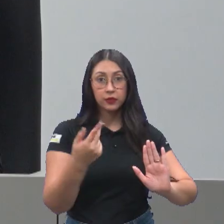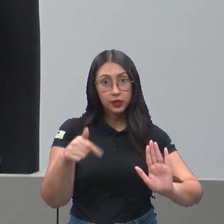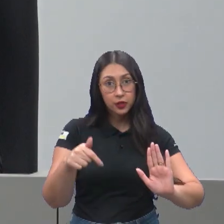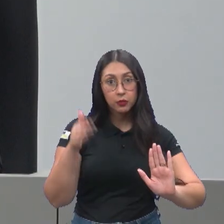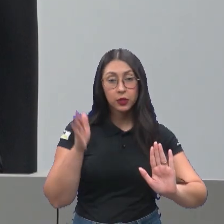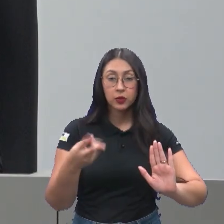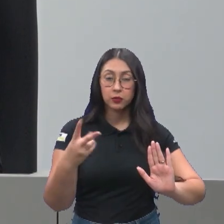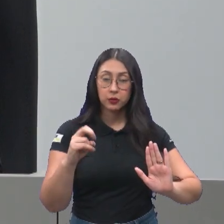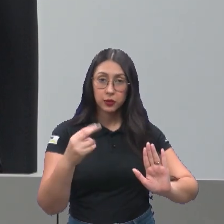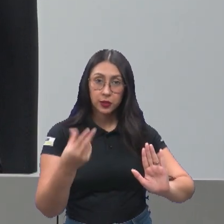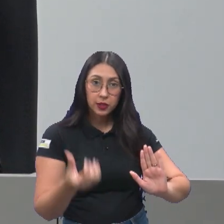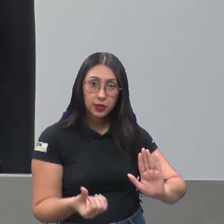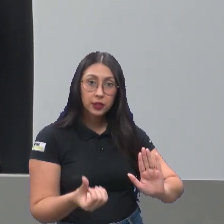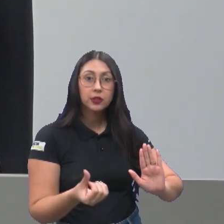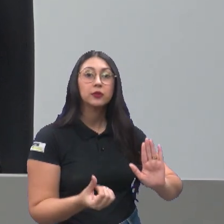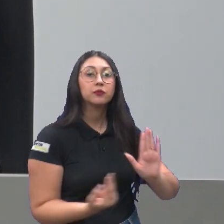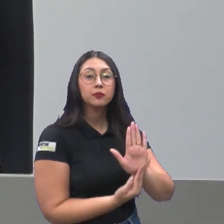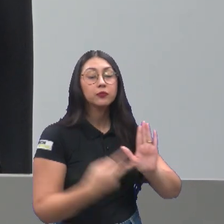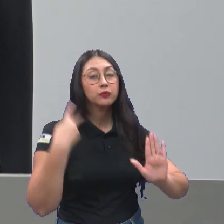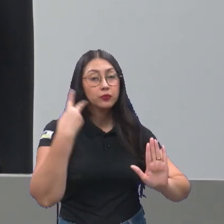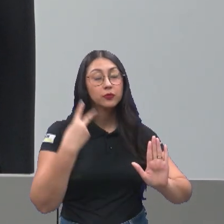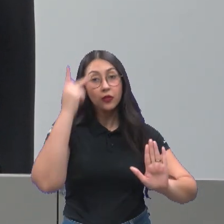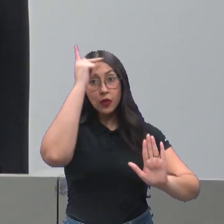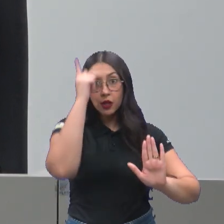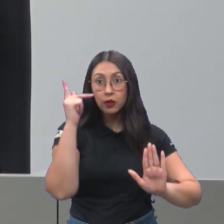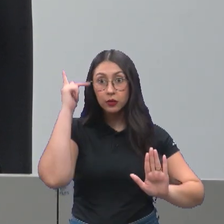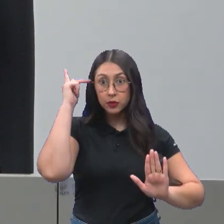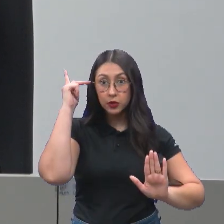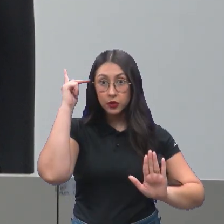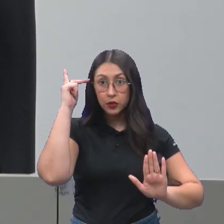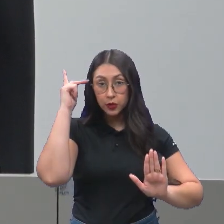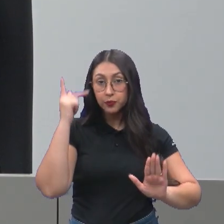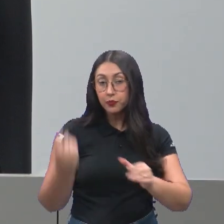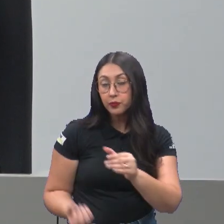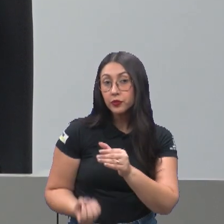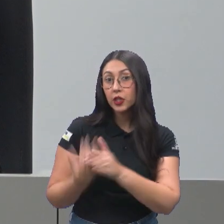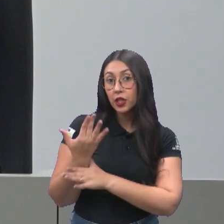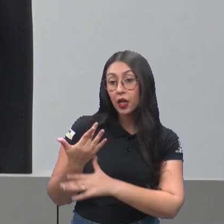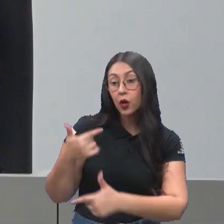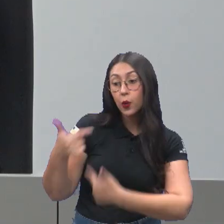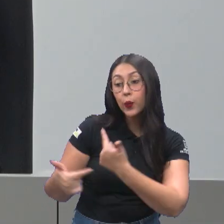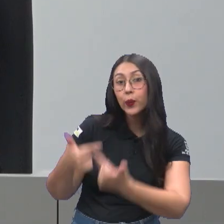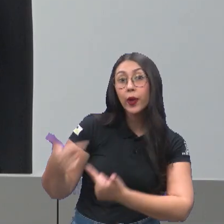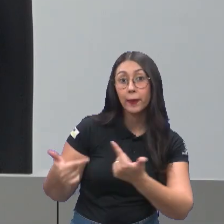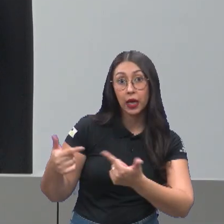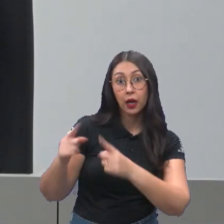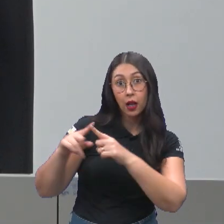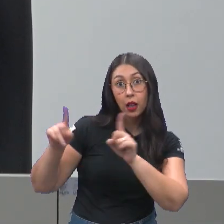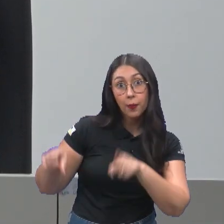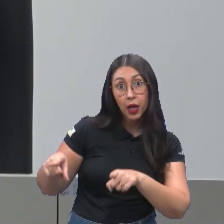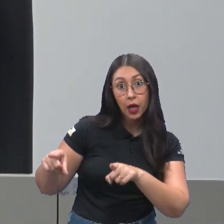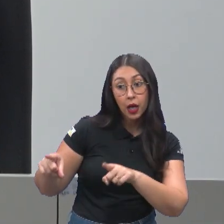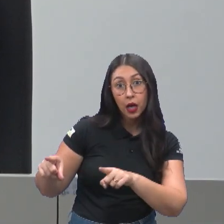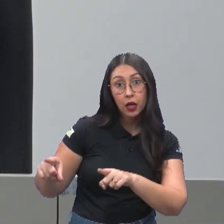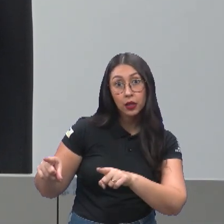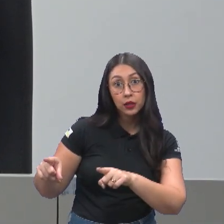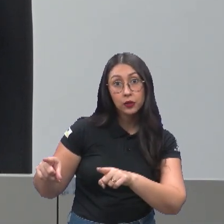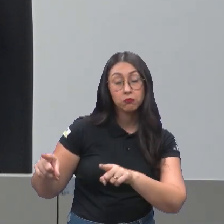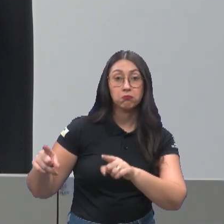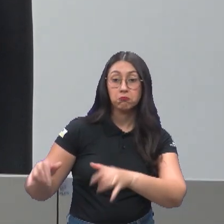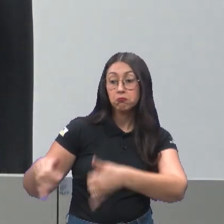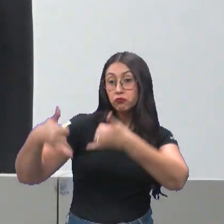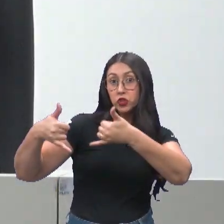127/2026, autoria vereador Fernando Petit. Institui o serviço público Disque Fios, destinado